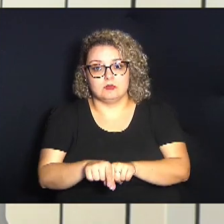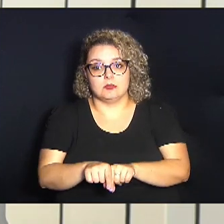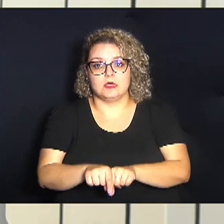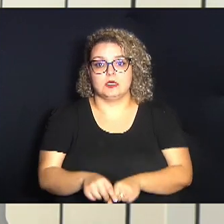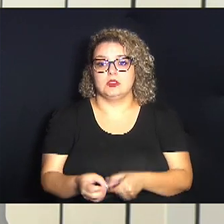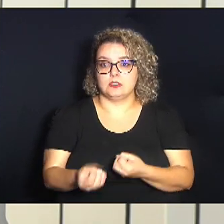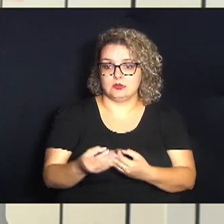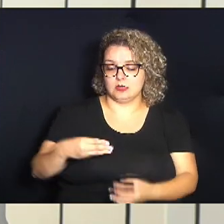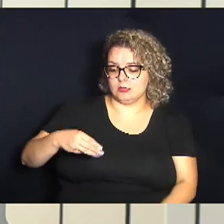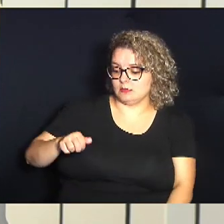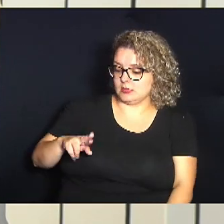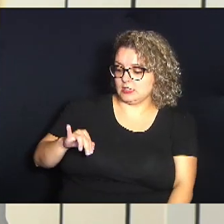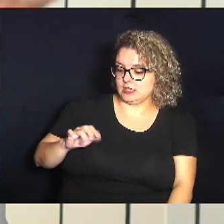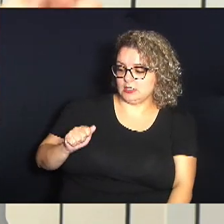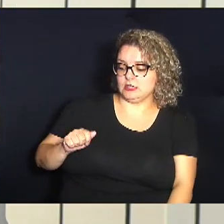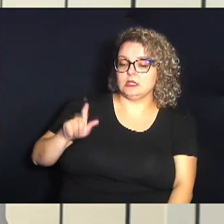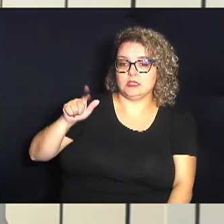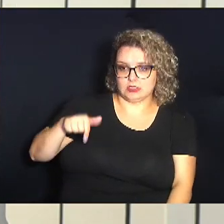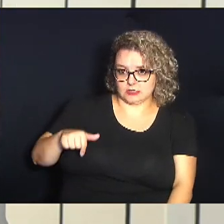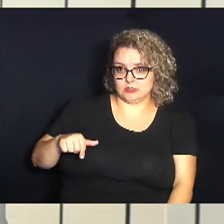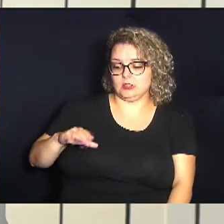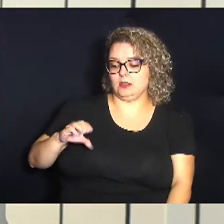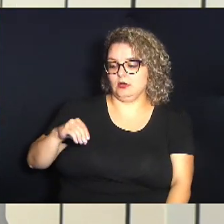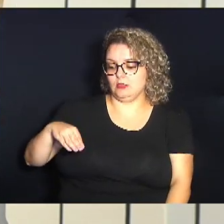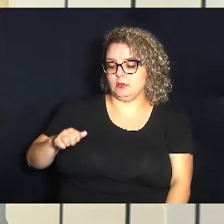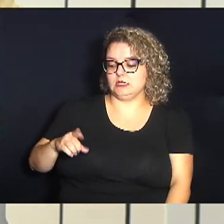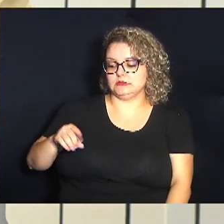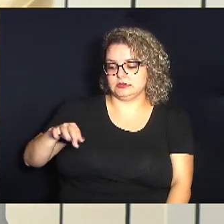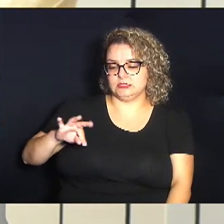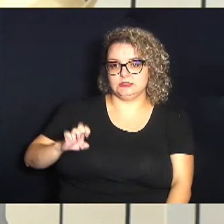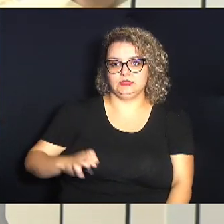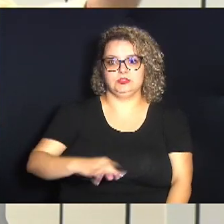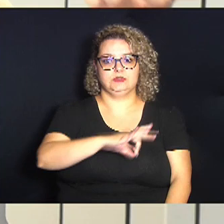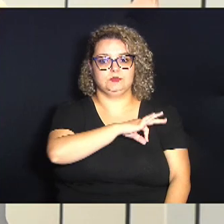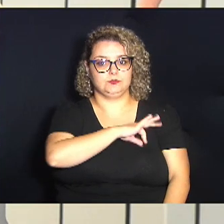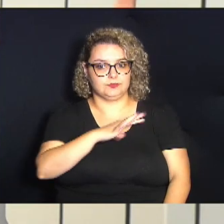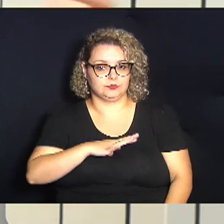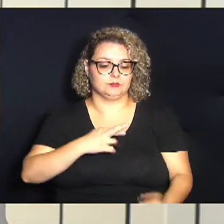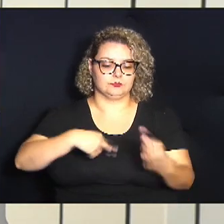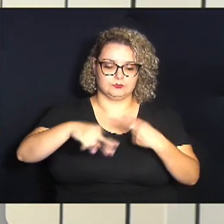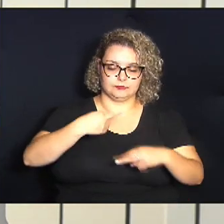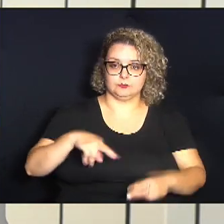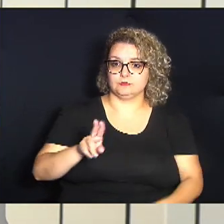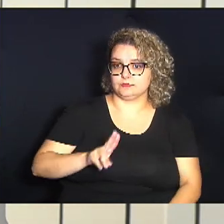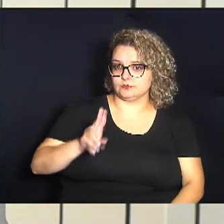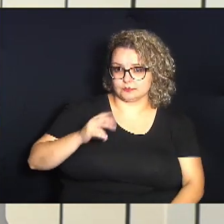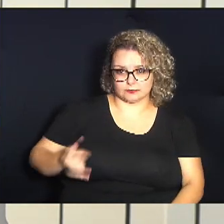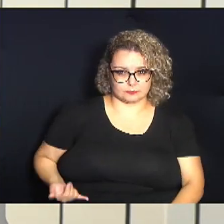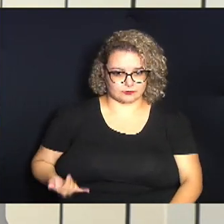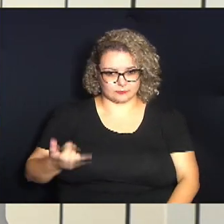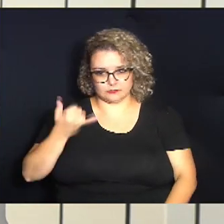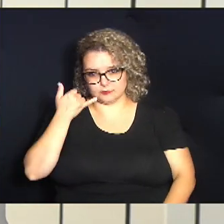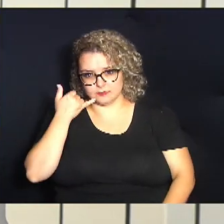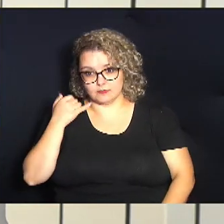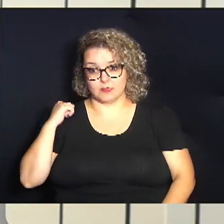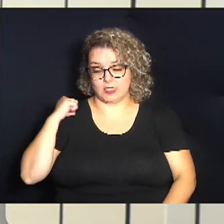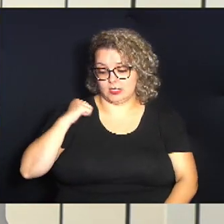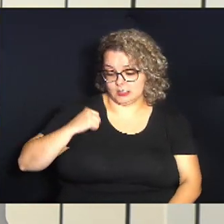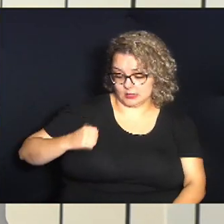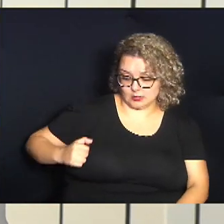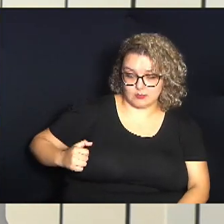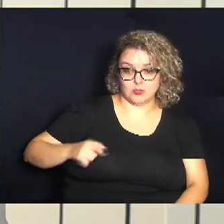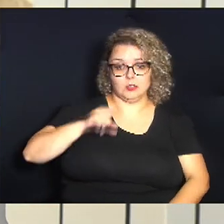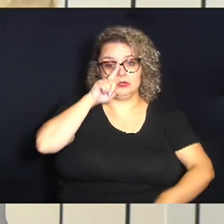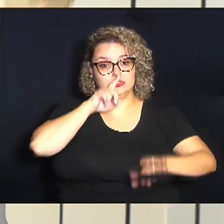Maria de Lourdes Soares, ela que é comandante da Guarda Municipal, em relação à utilização de celular, da bolsa, para tomar